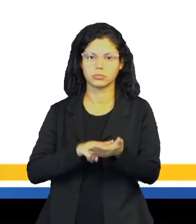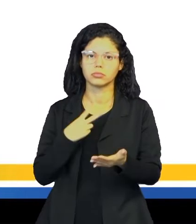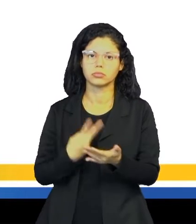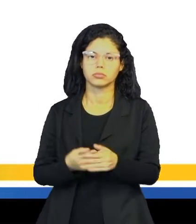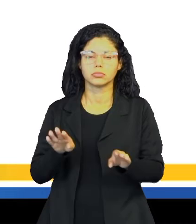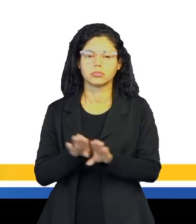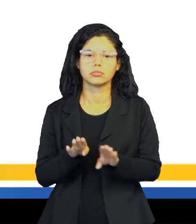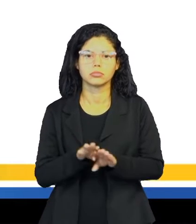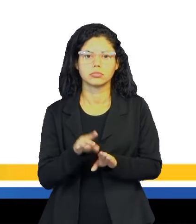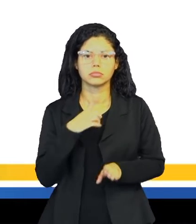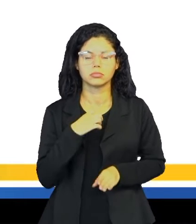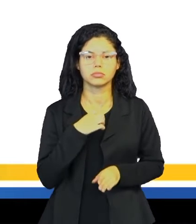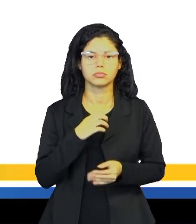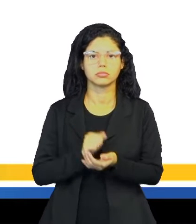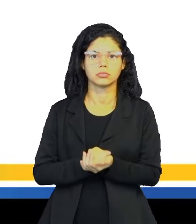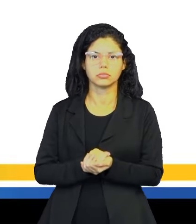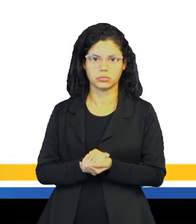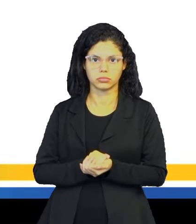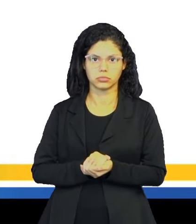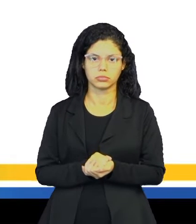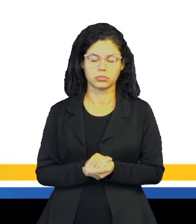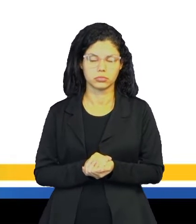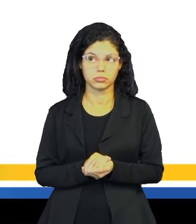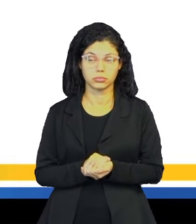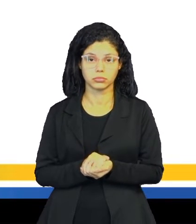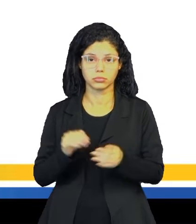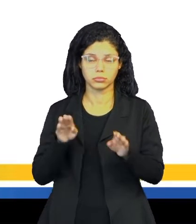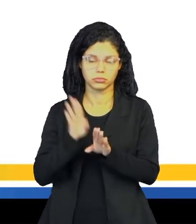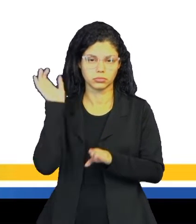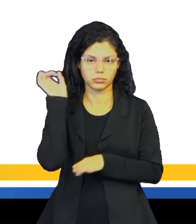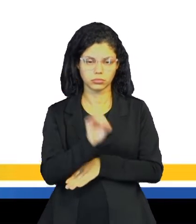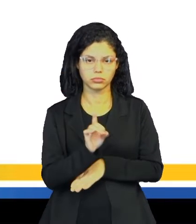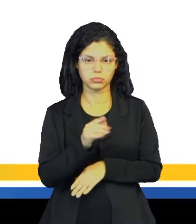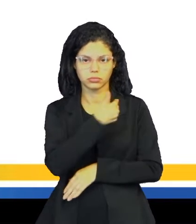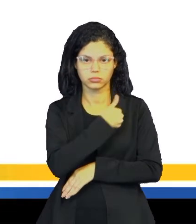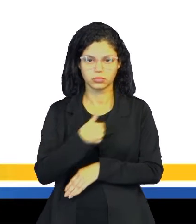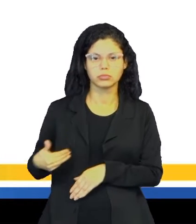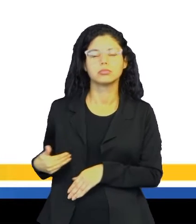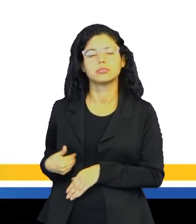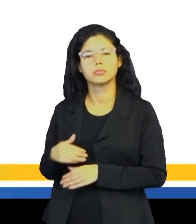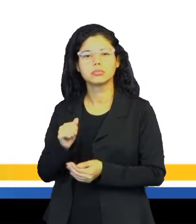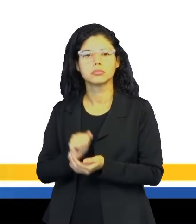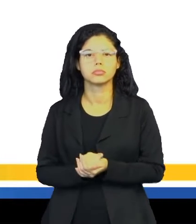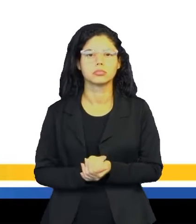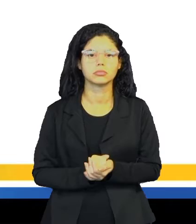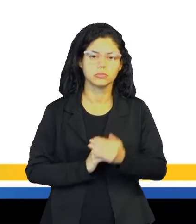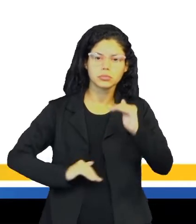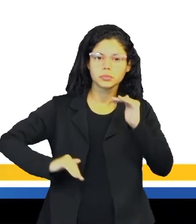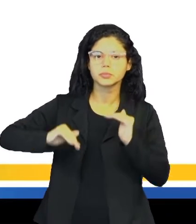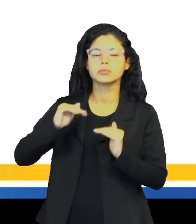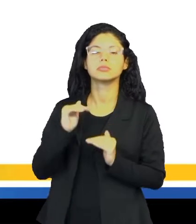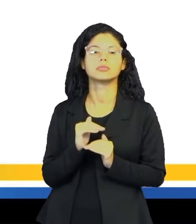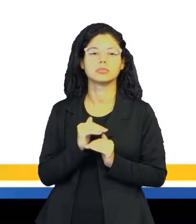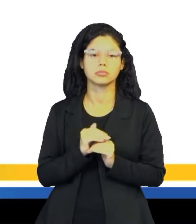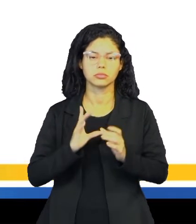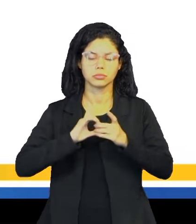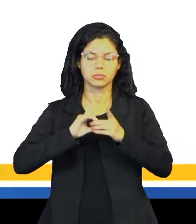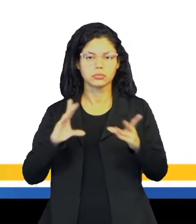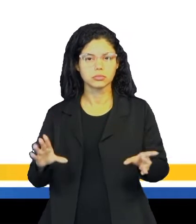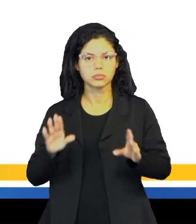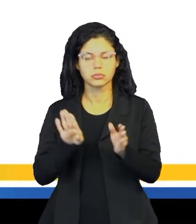instrumento de sua atuação. Direito público subjetivo, né, função de soberania popular na